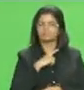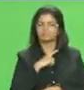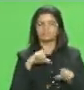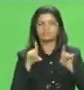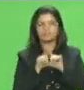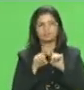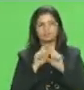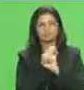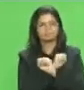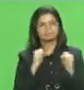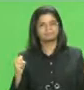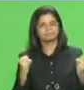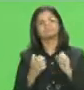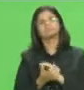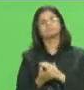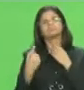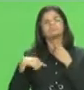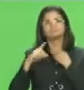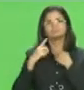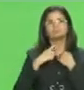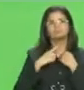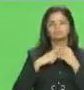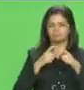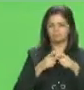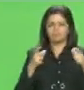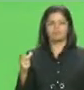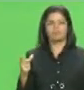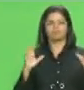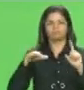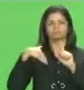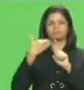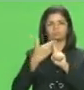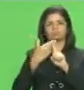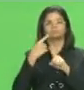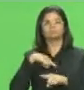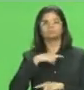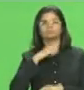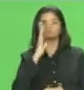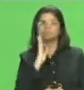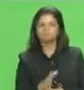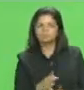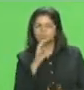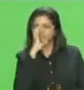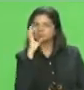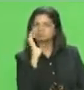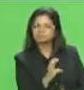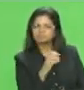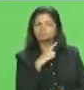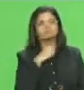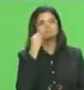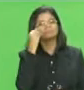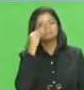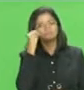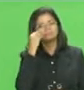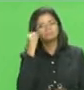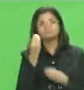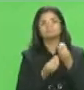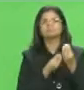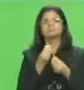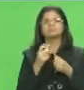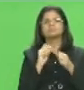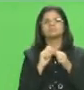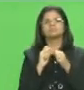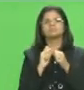e pedir para B. Nós temos mais do que tudo isso. Nós somos acusados de não termos a experiência no que se refere à